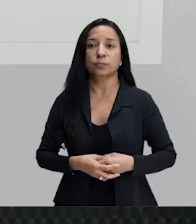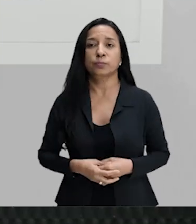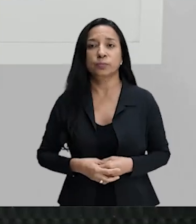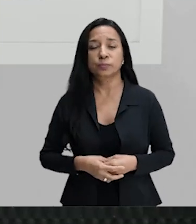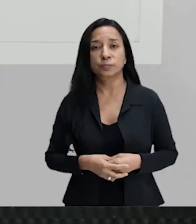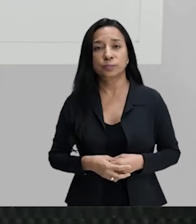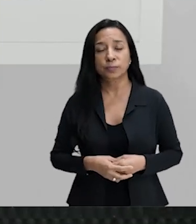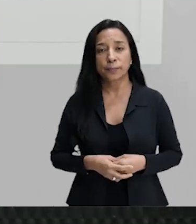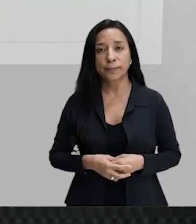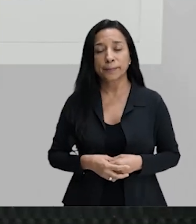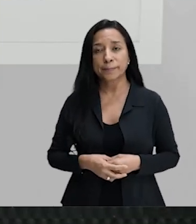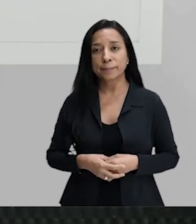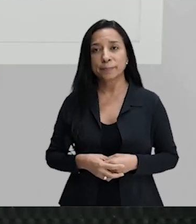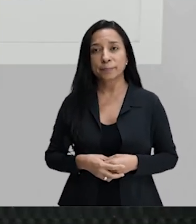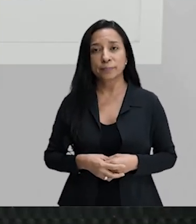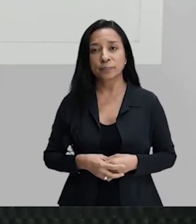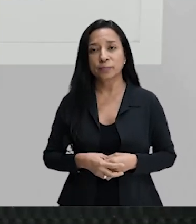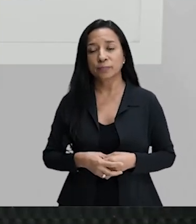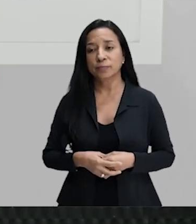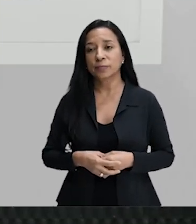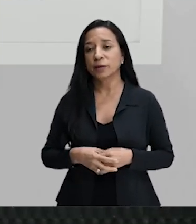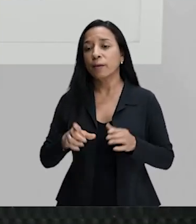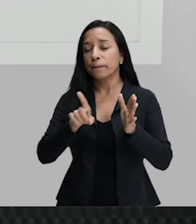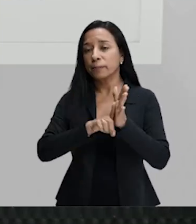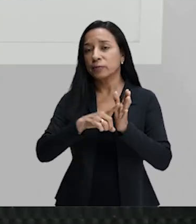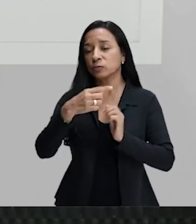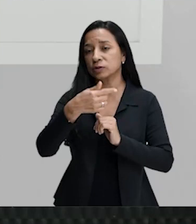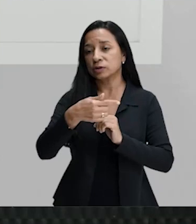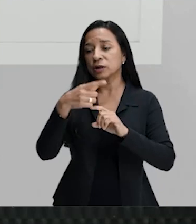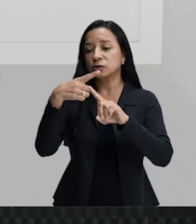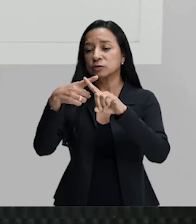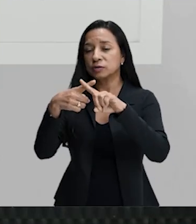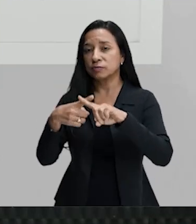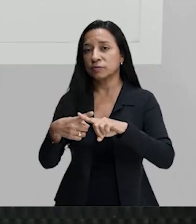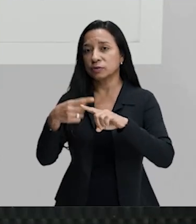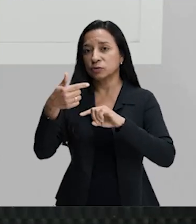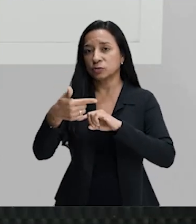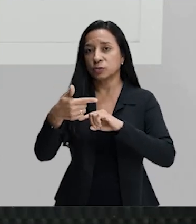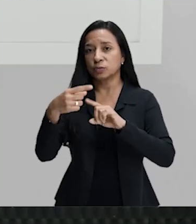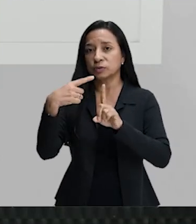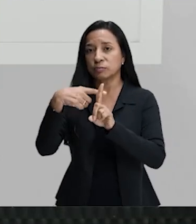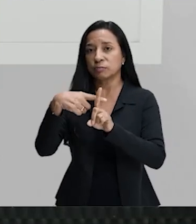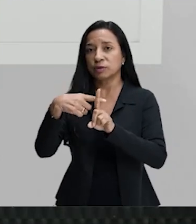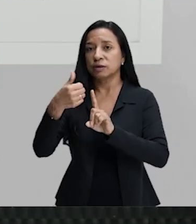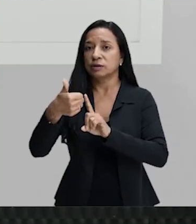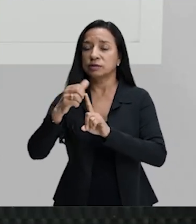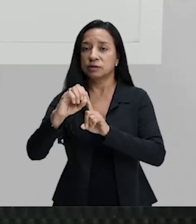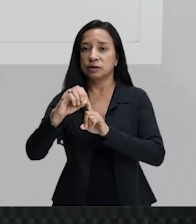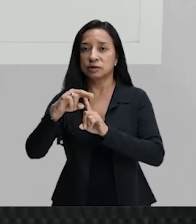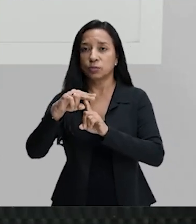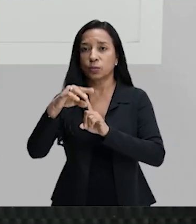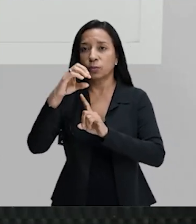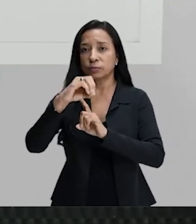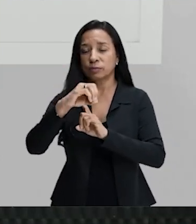Menos 7 multiplicado por 2, mais 10, igual a